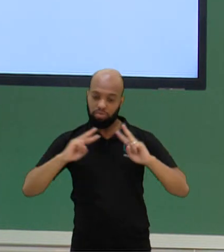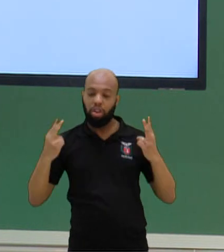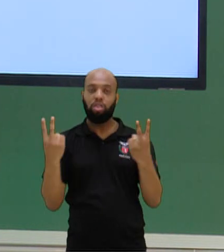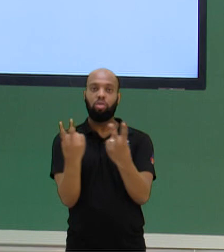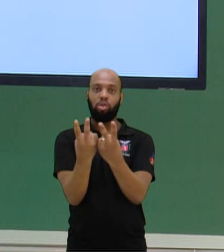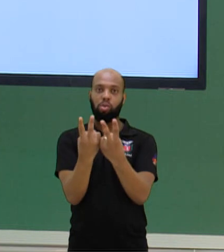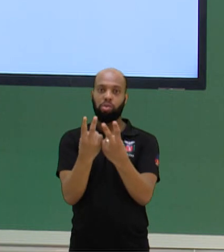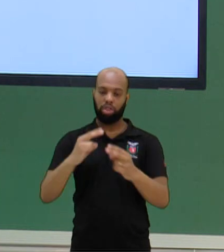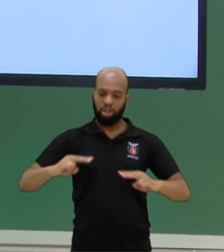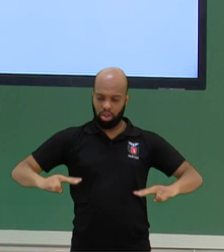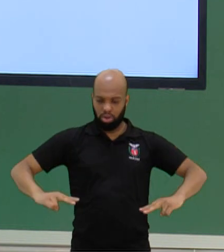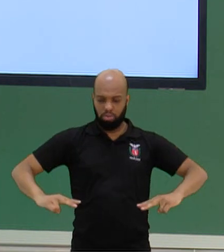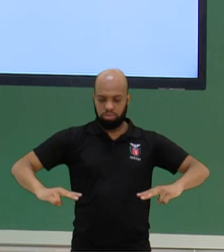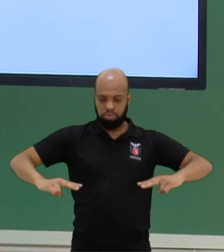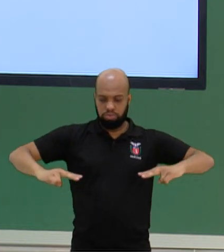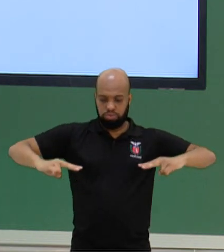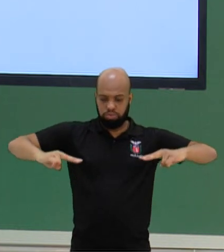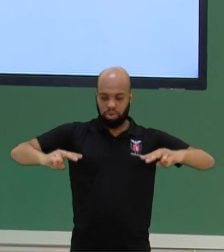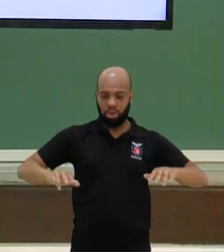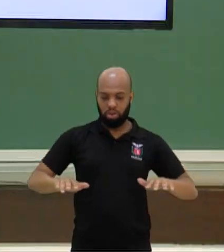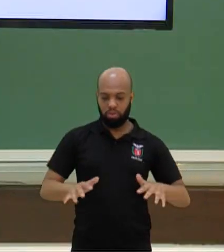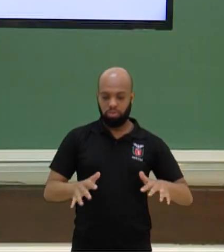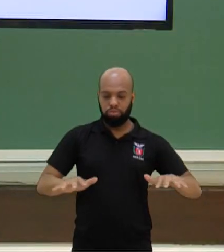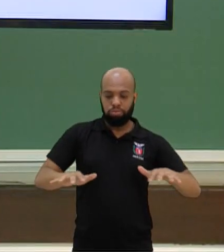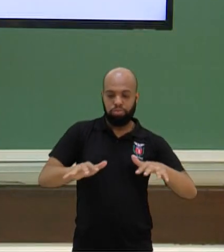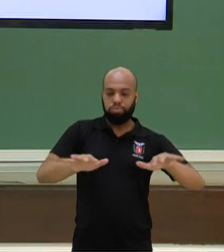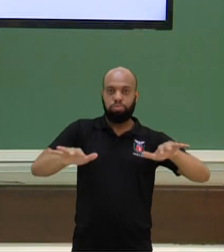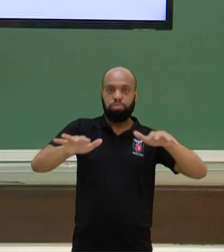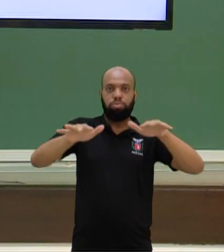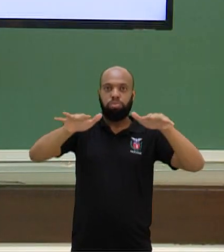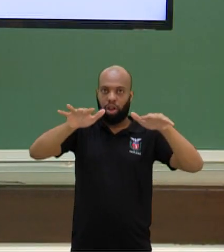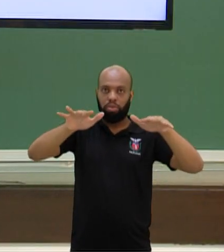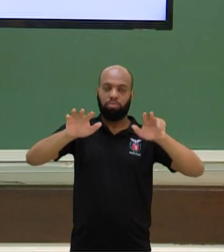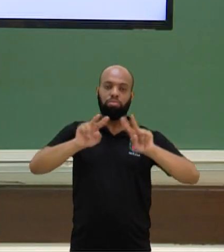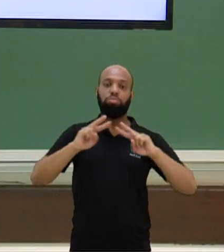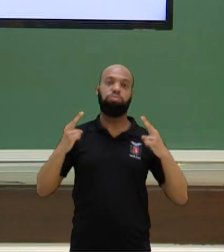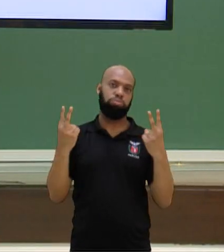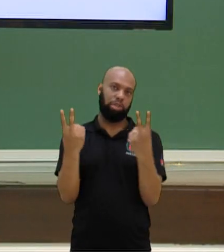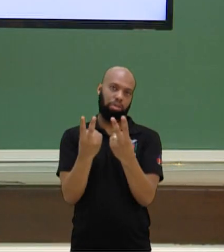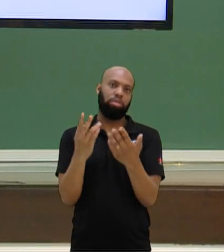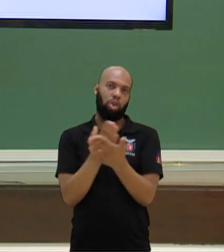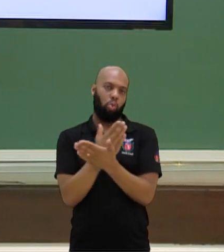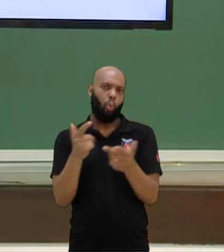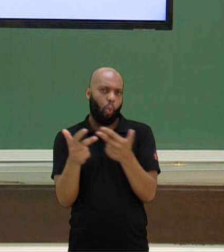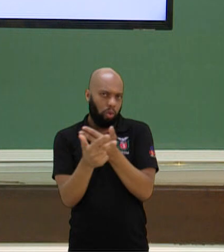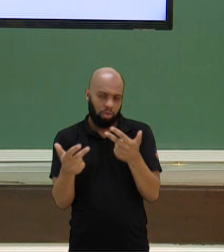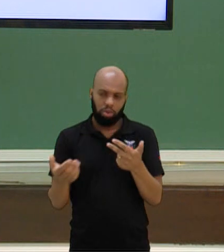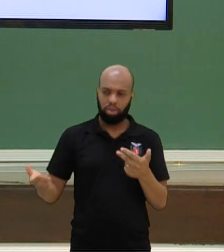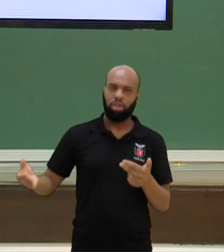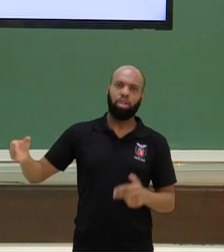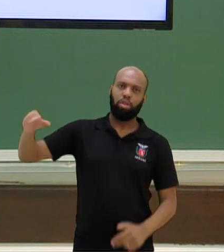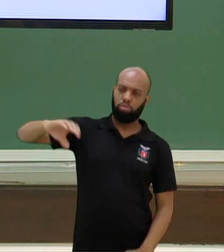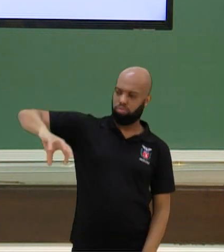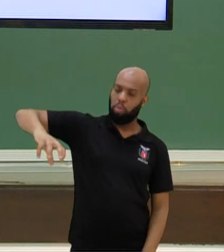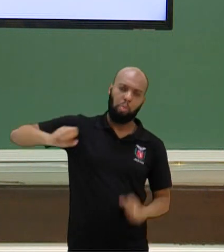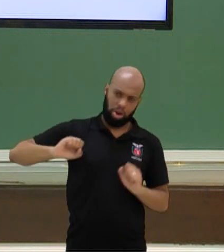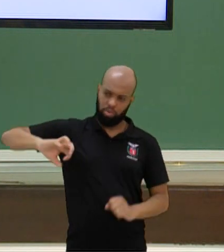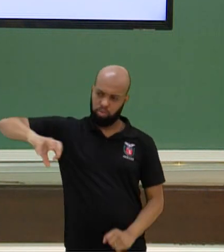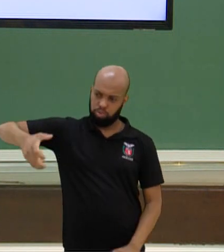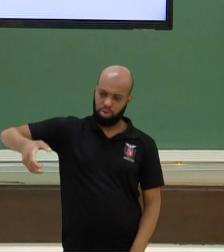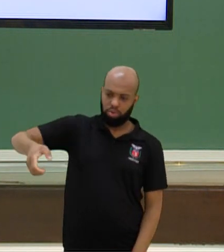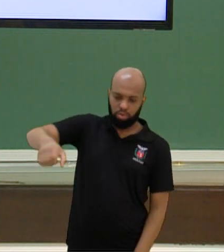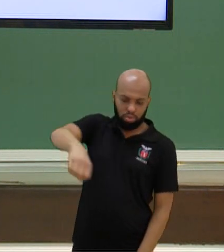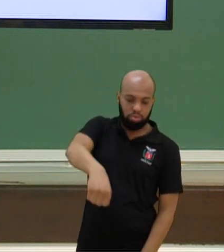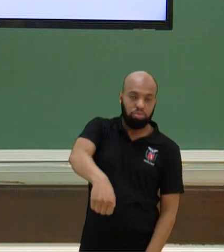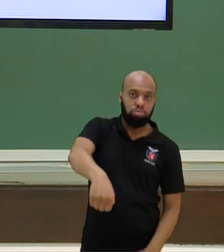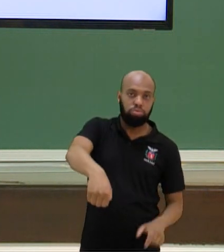sólido, certo? E vou encher ele com alguma substância, tá bom? Enchendo ele com alguma substância, essa substância que está dentro dele, eu chamo de